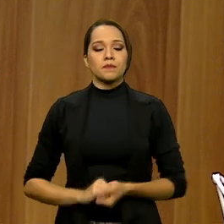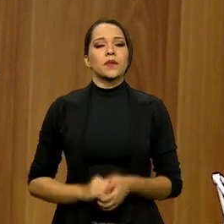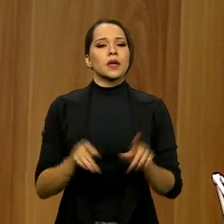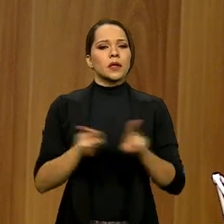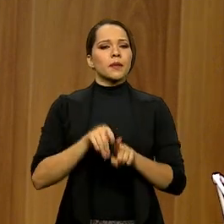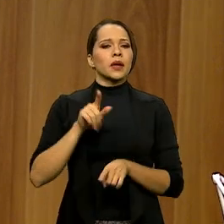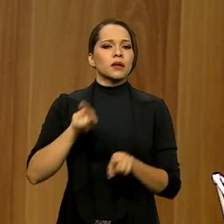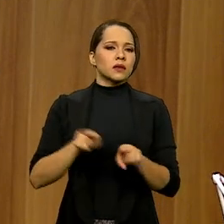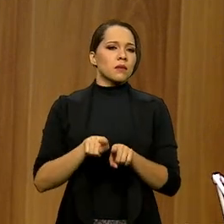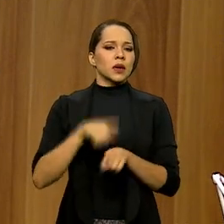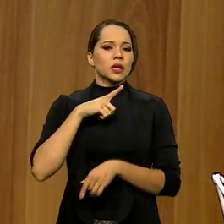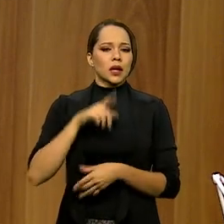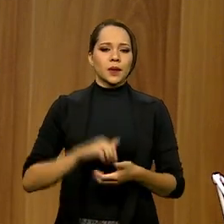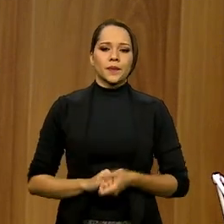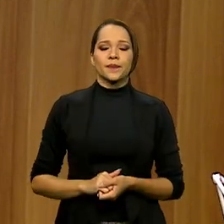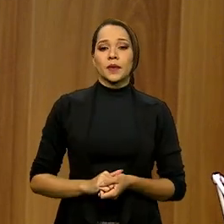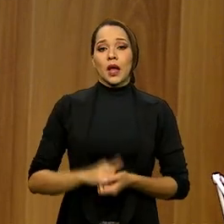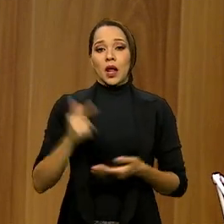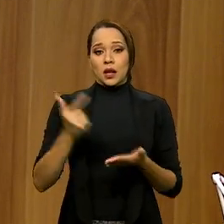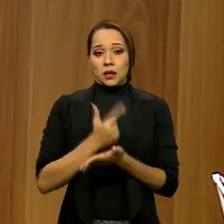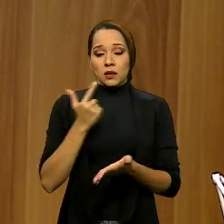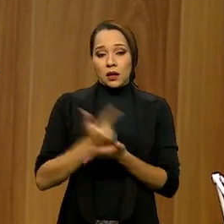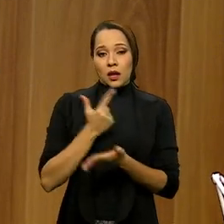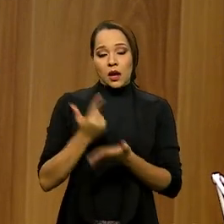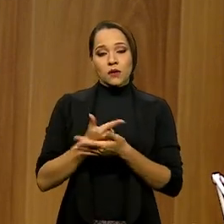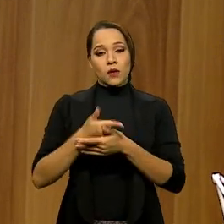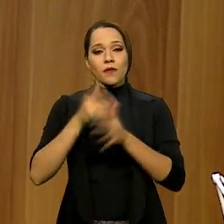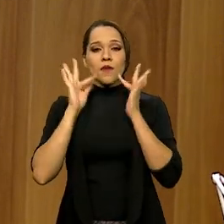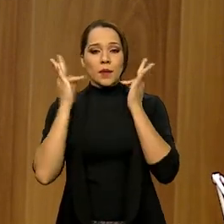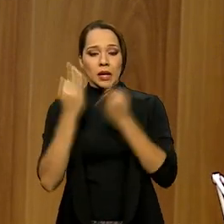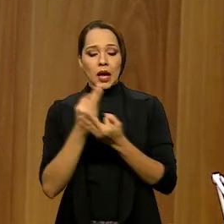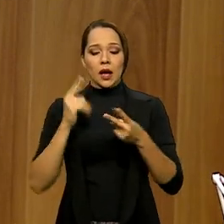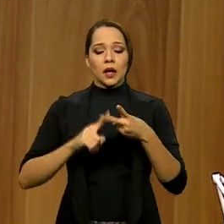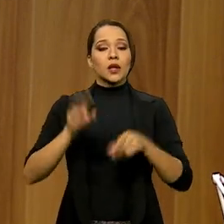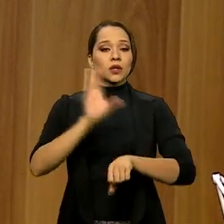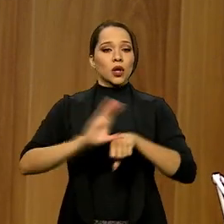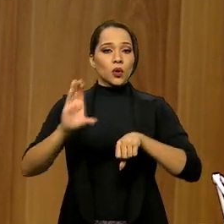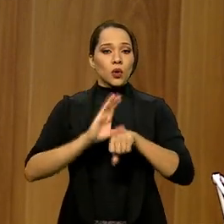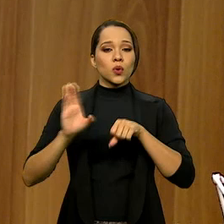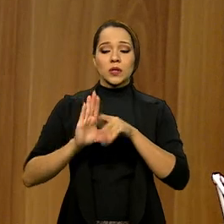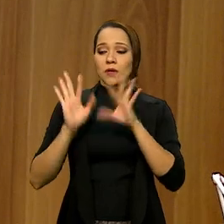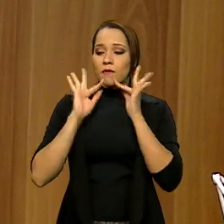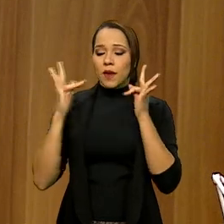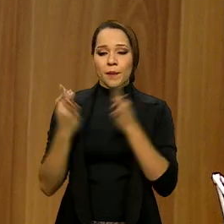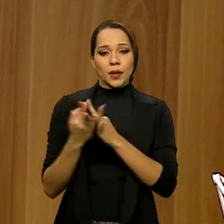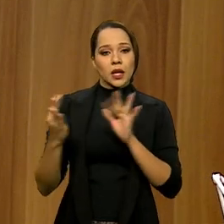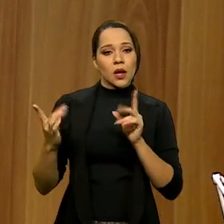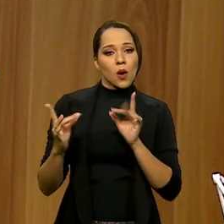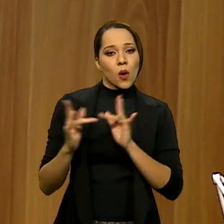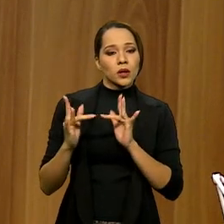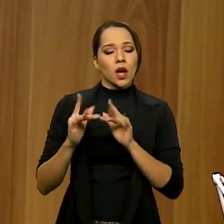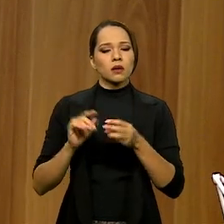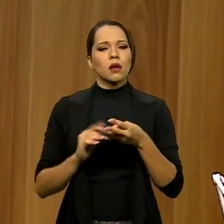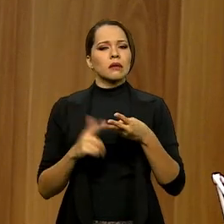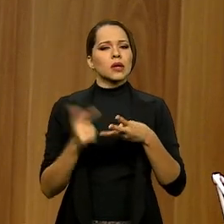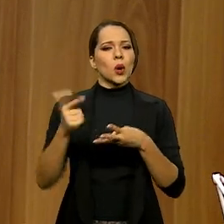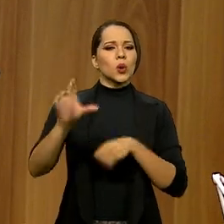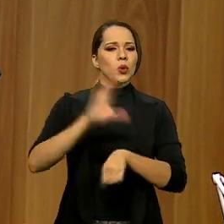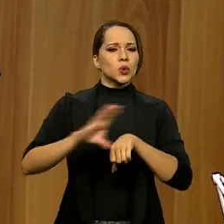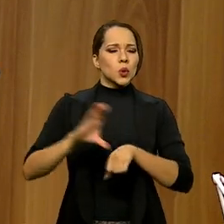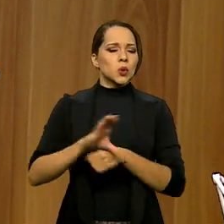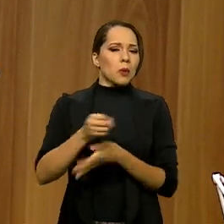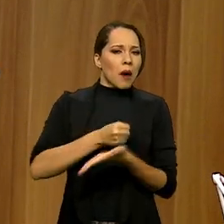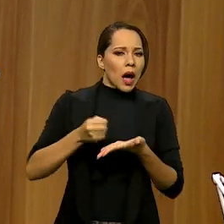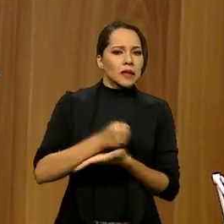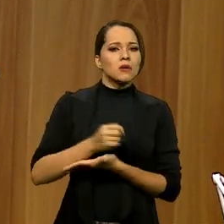temos lá, vamos ter também literacia familiar, né? Temos o curso de parentalidade, e temos outros cursos, né? O